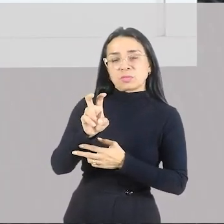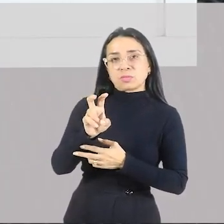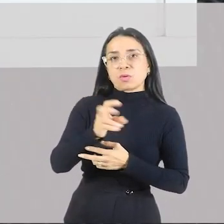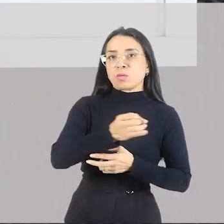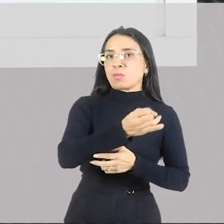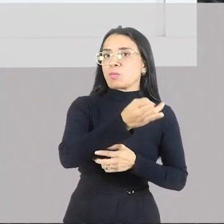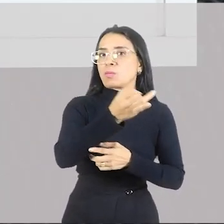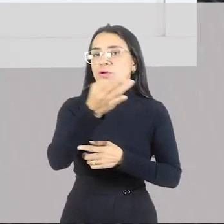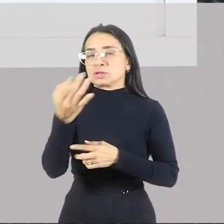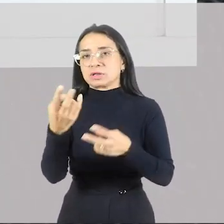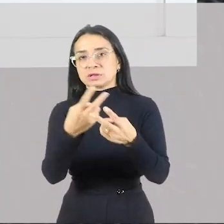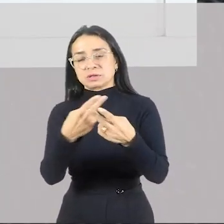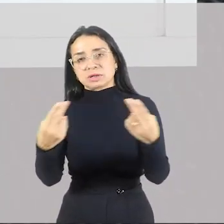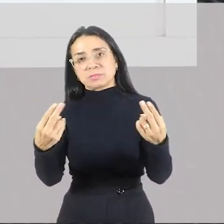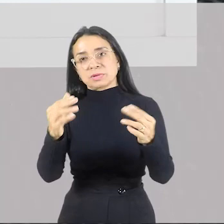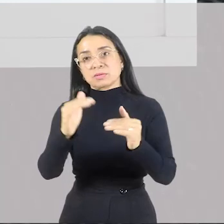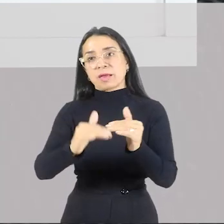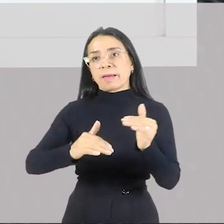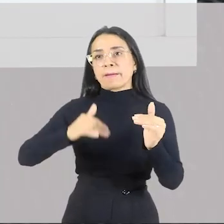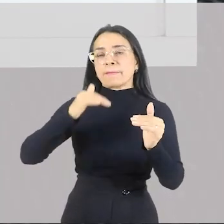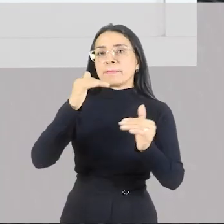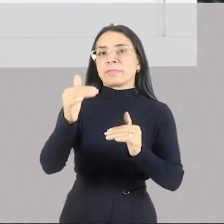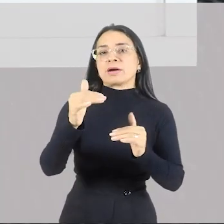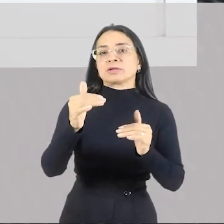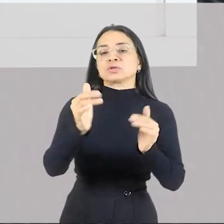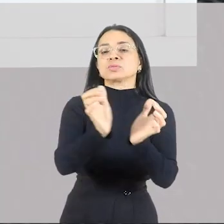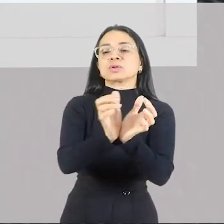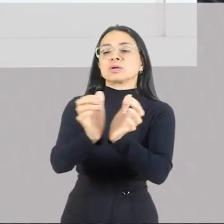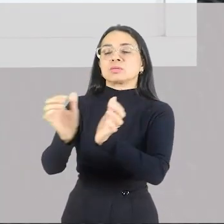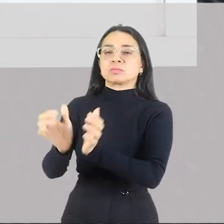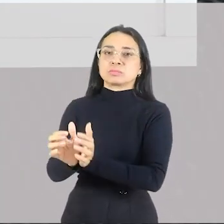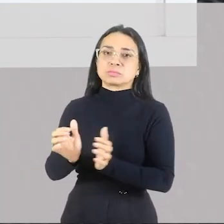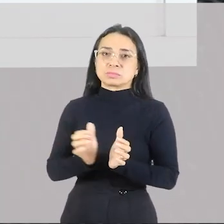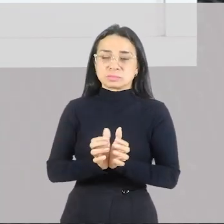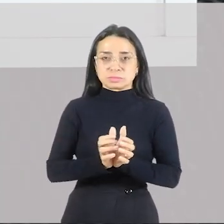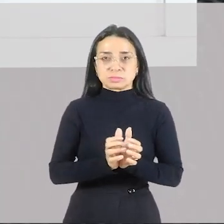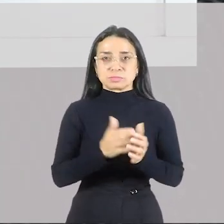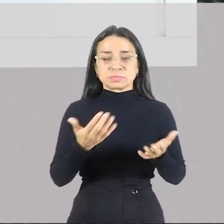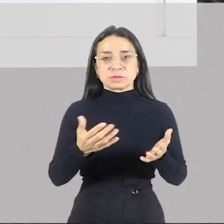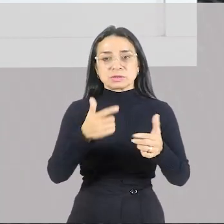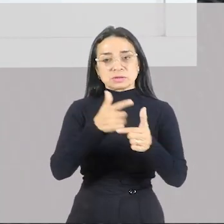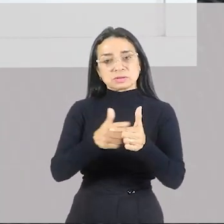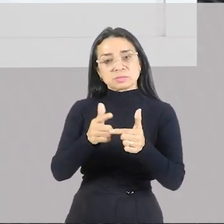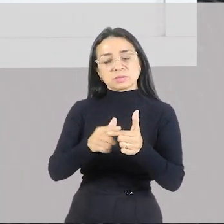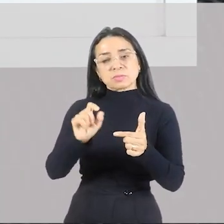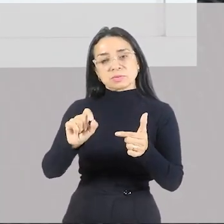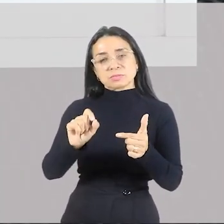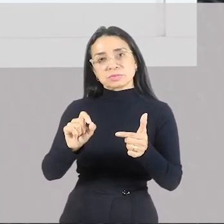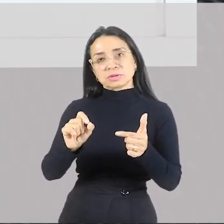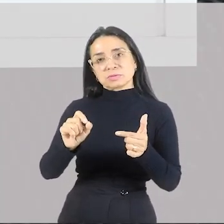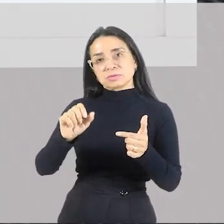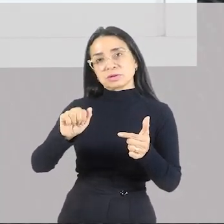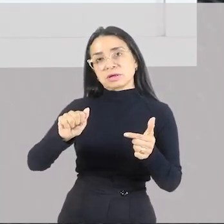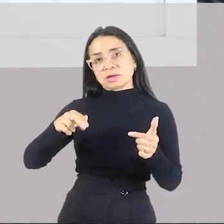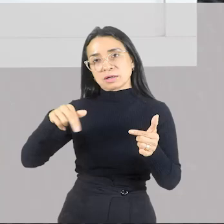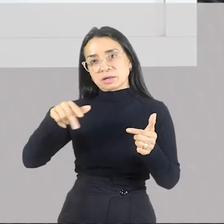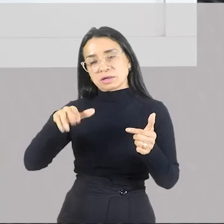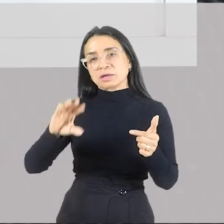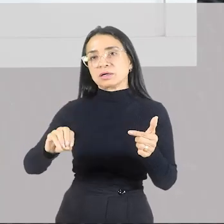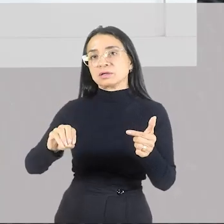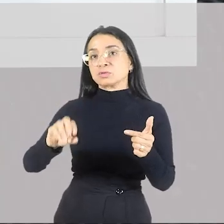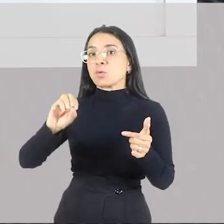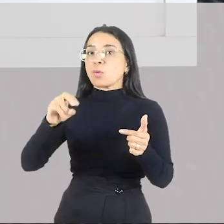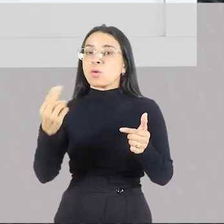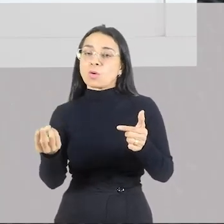elementos disponível é maior do que a quantidade de vagas dos grupos. Então, geralmente, esses problemas são de arranjo ou de